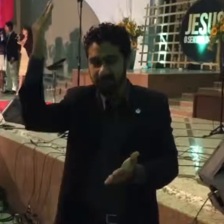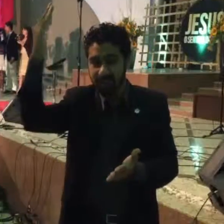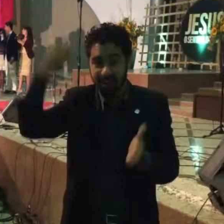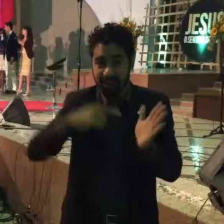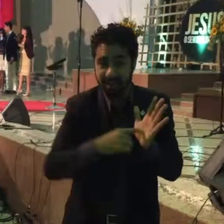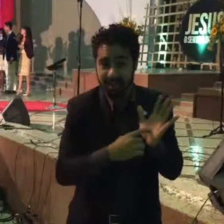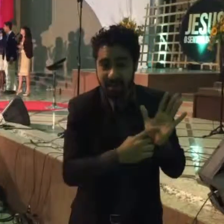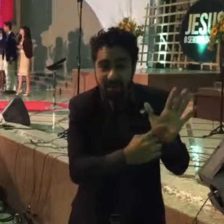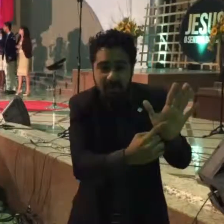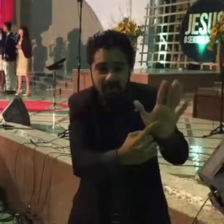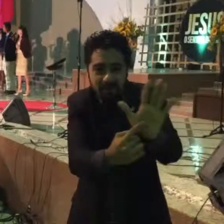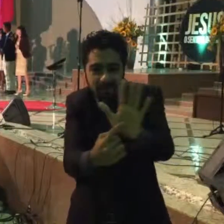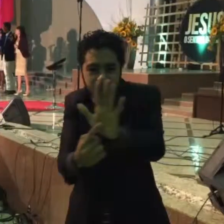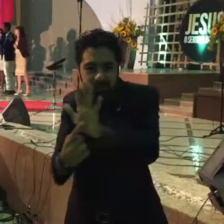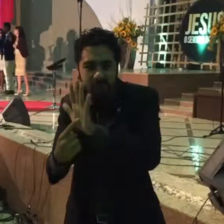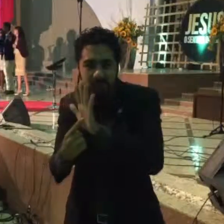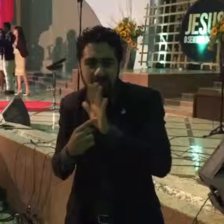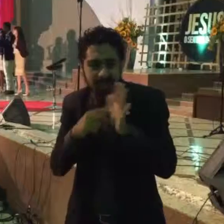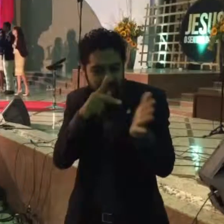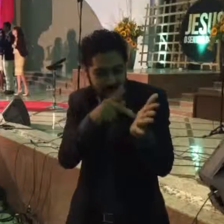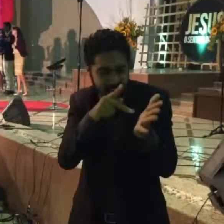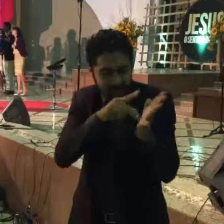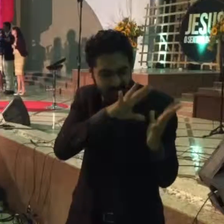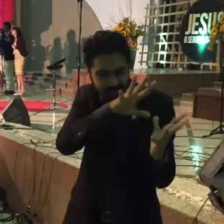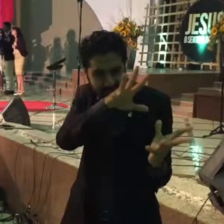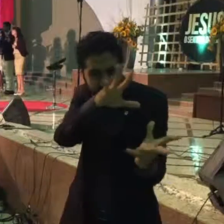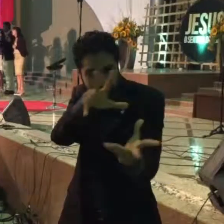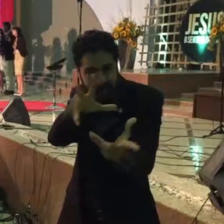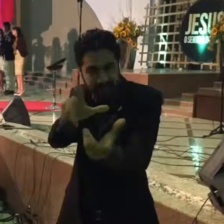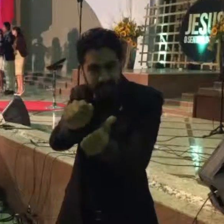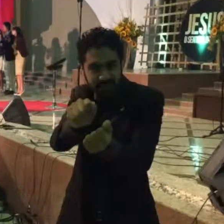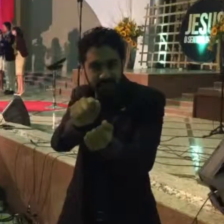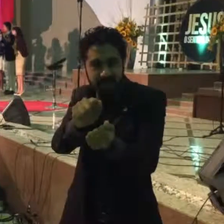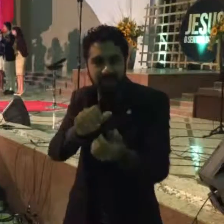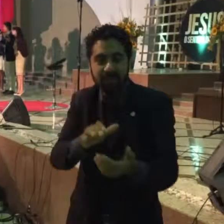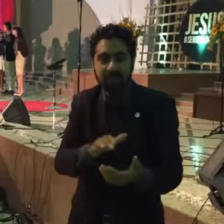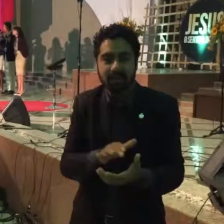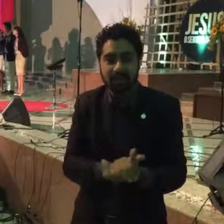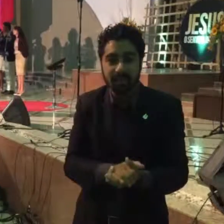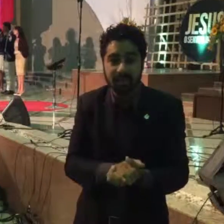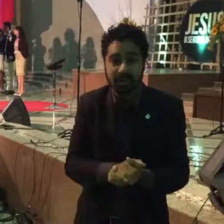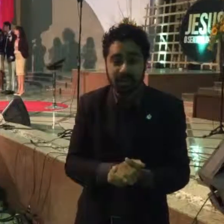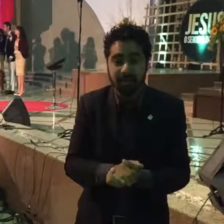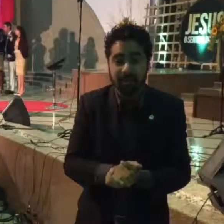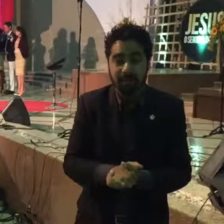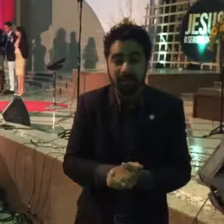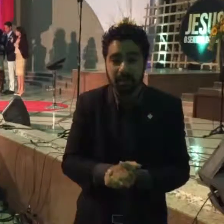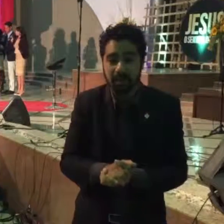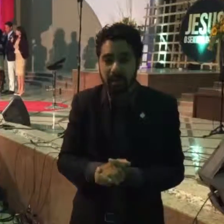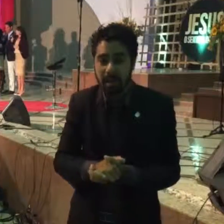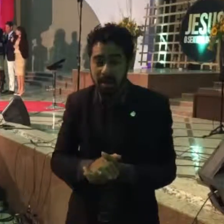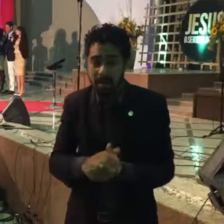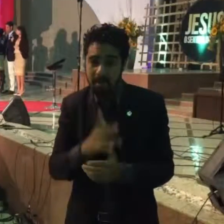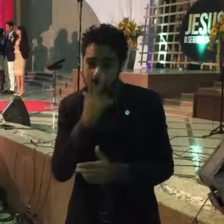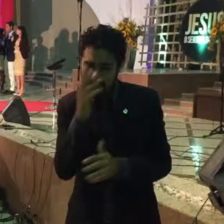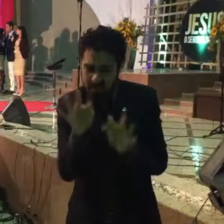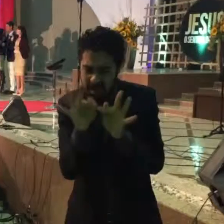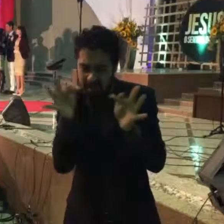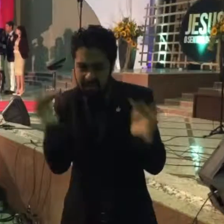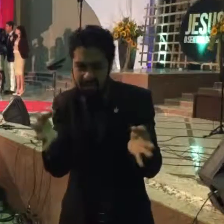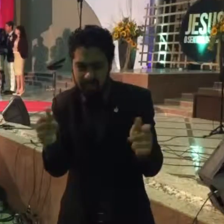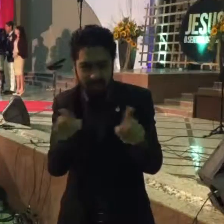que revelam segredos ao mundo É toda atividade expressa com